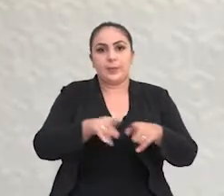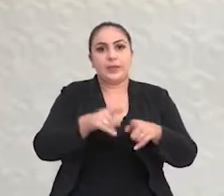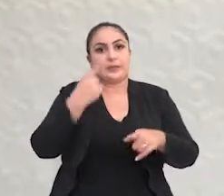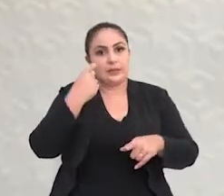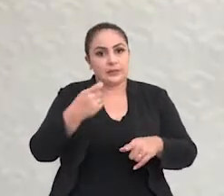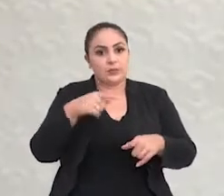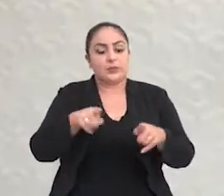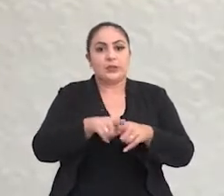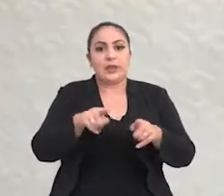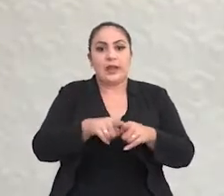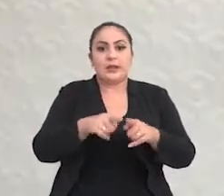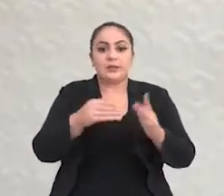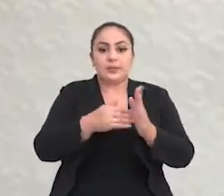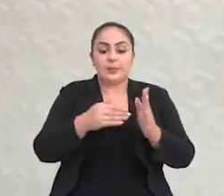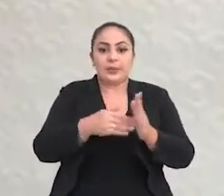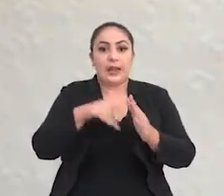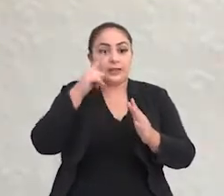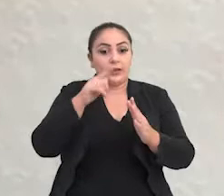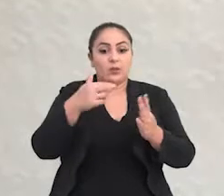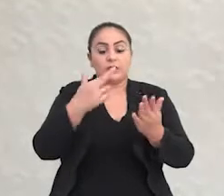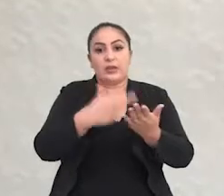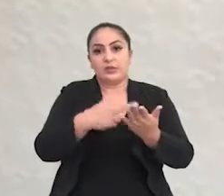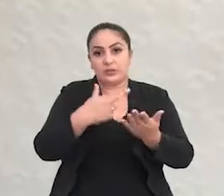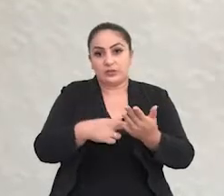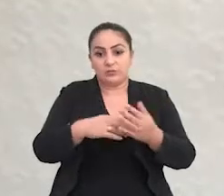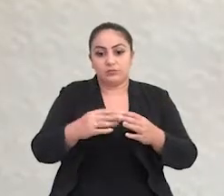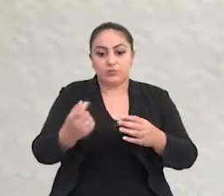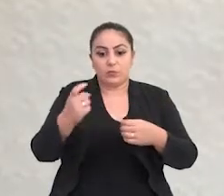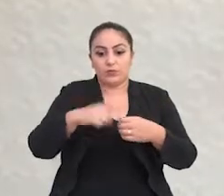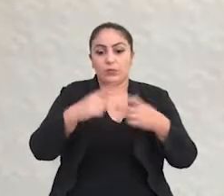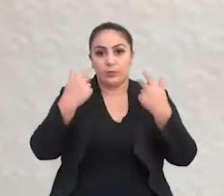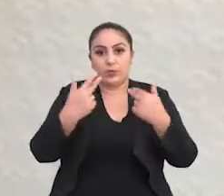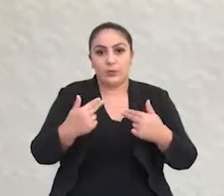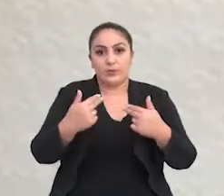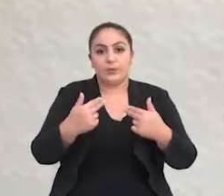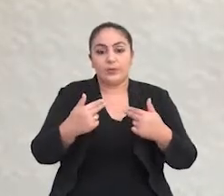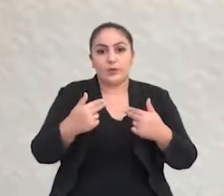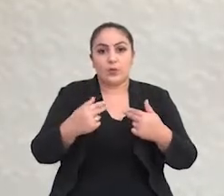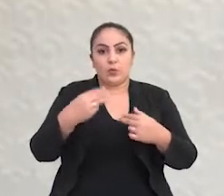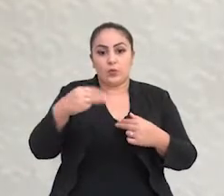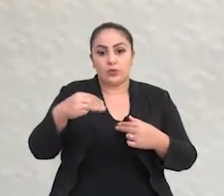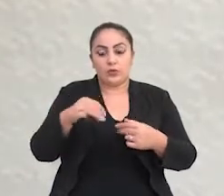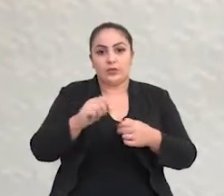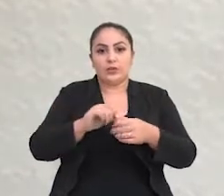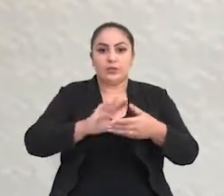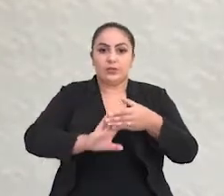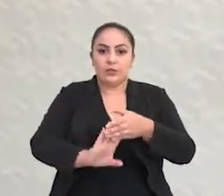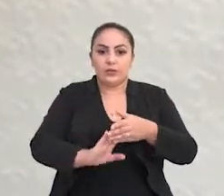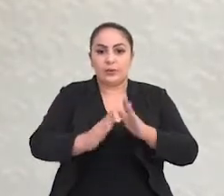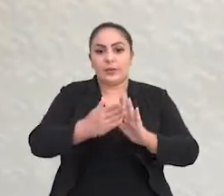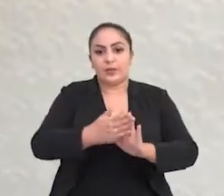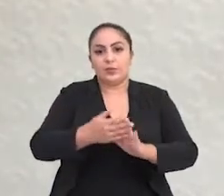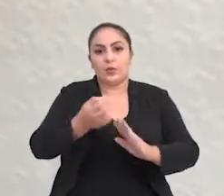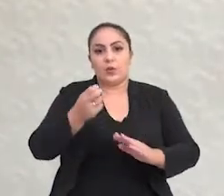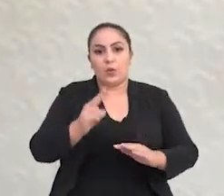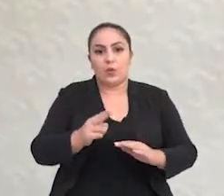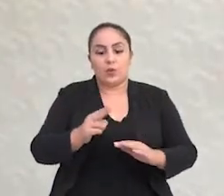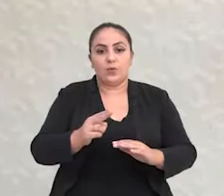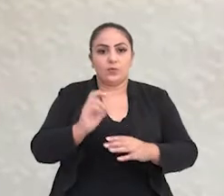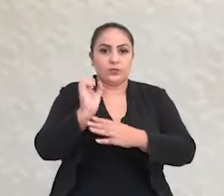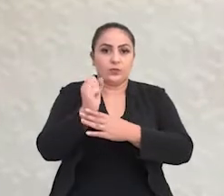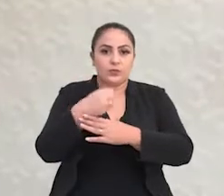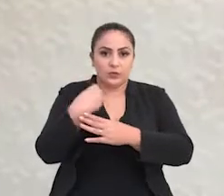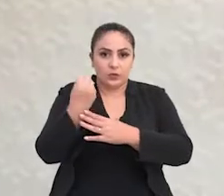desconfortável, seria interessante até ela regularizar o encurtamento muscular, que é feito com alongamentos ou